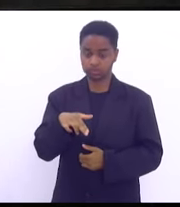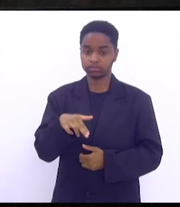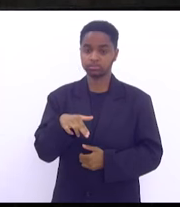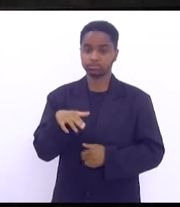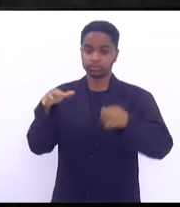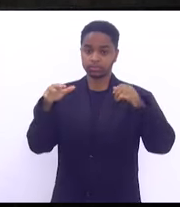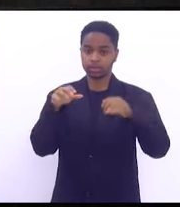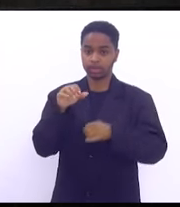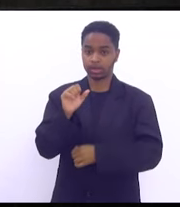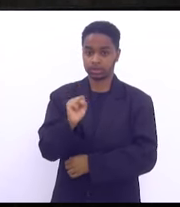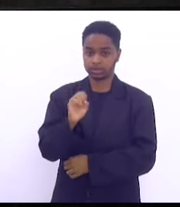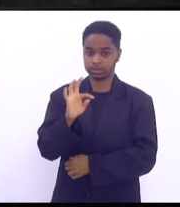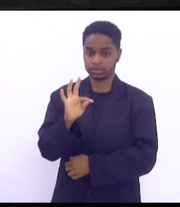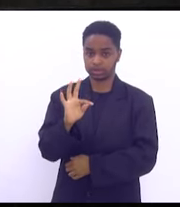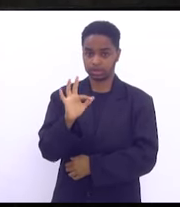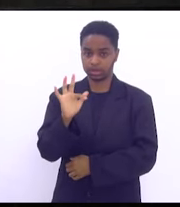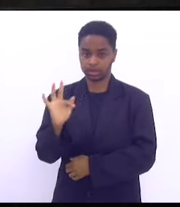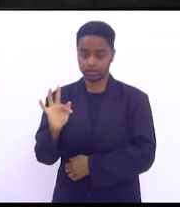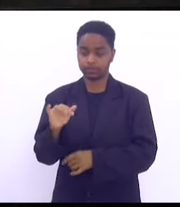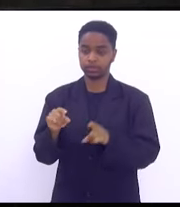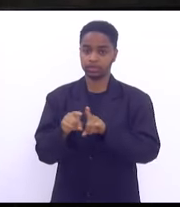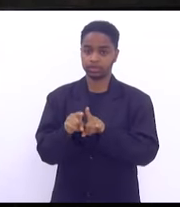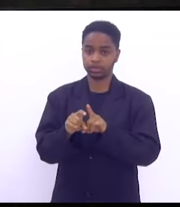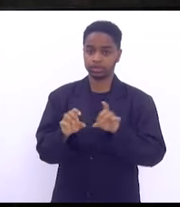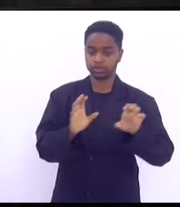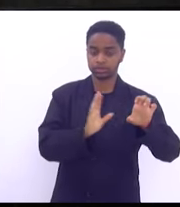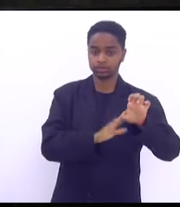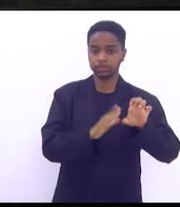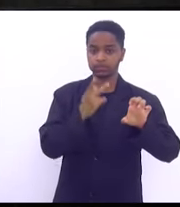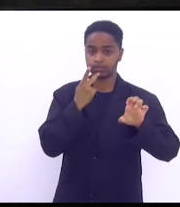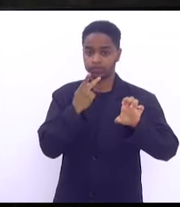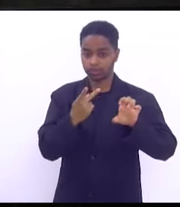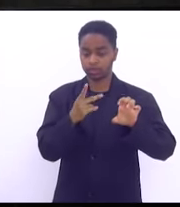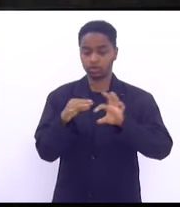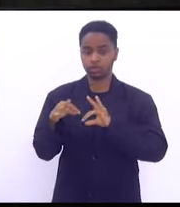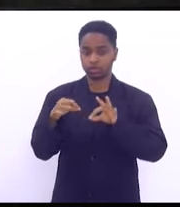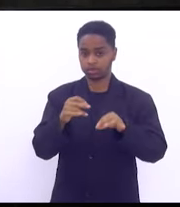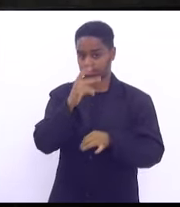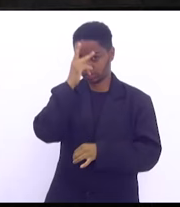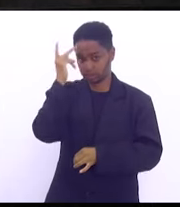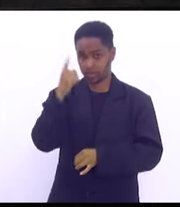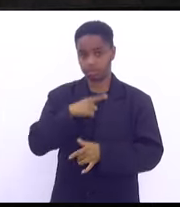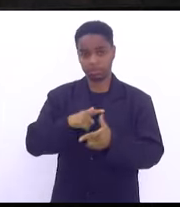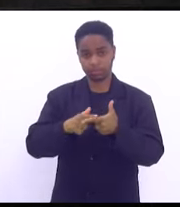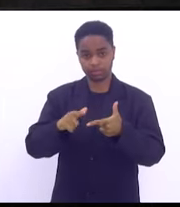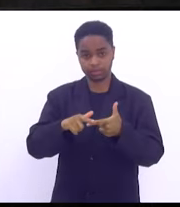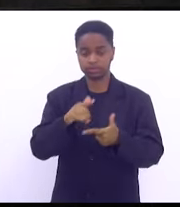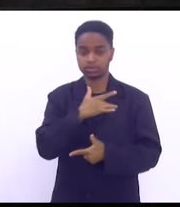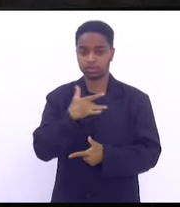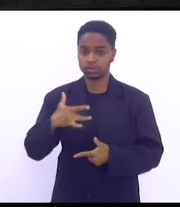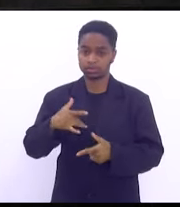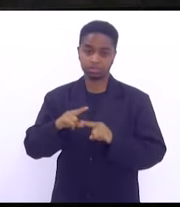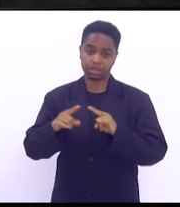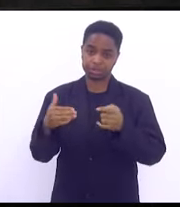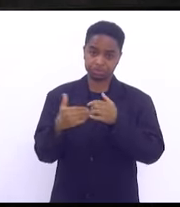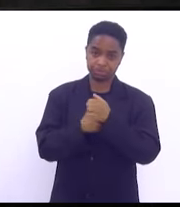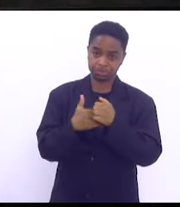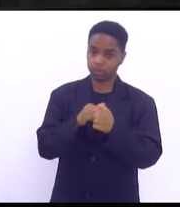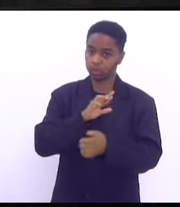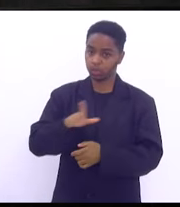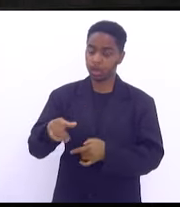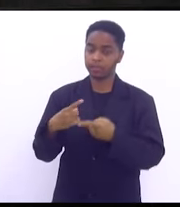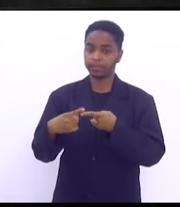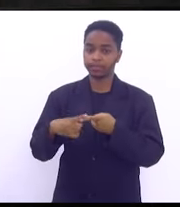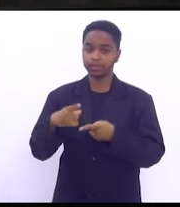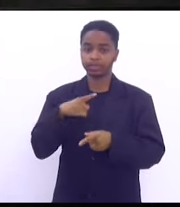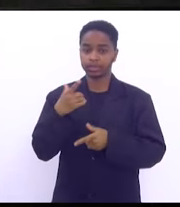esquerda chamam todos que defendem a democracia, tinha problemas de saúde e não era segredo para ninguém, já que o mesmo recebia tratamento